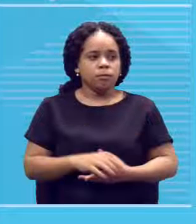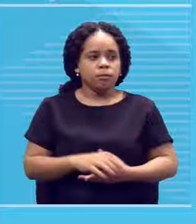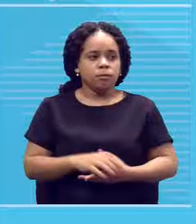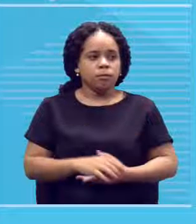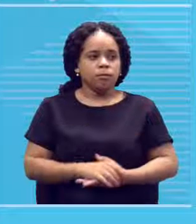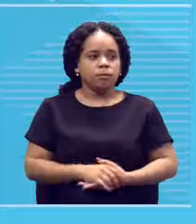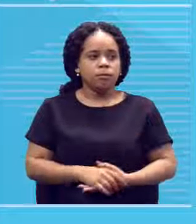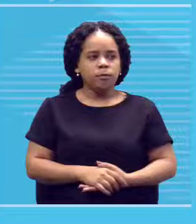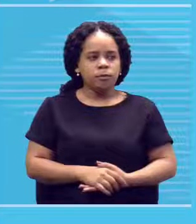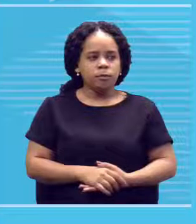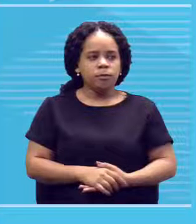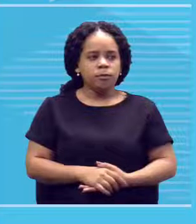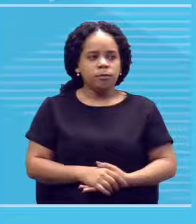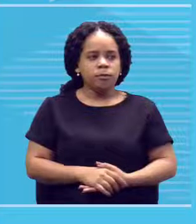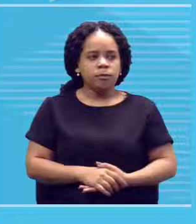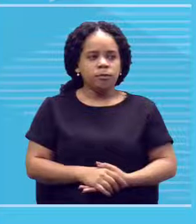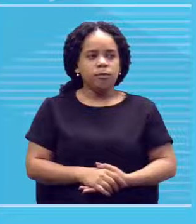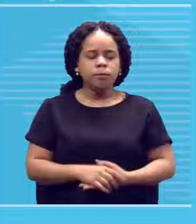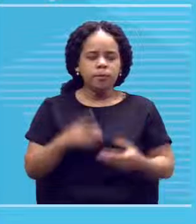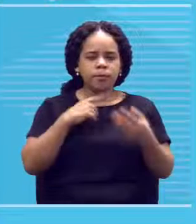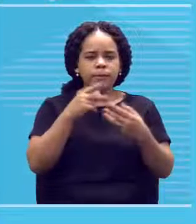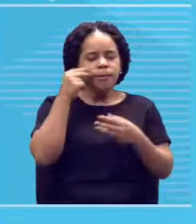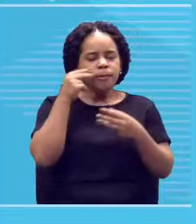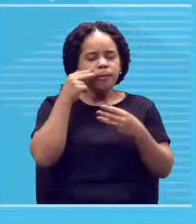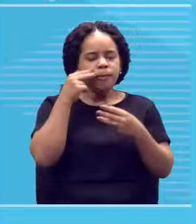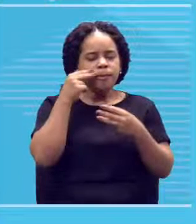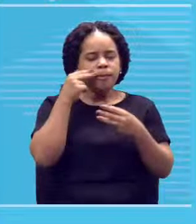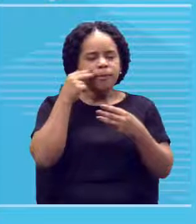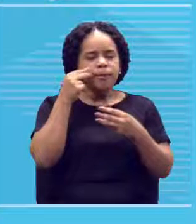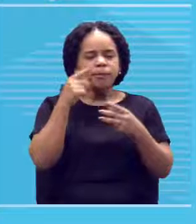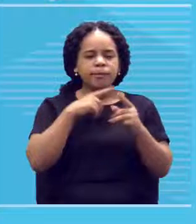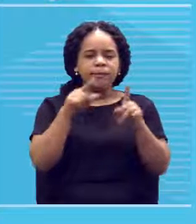opa opa o pau no gato